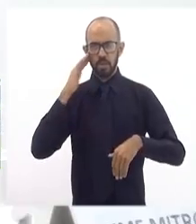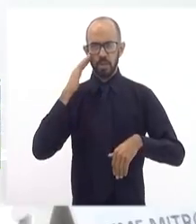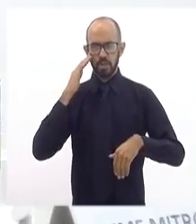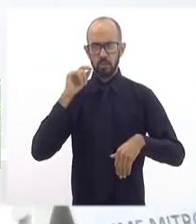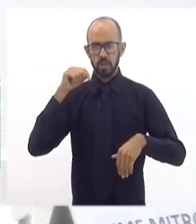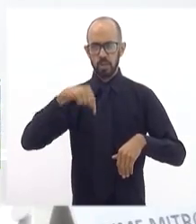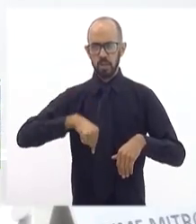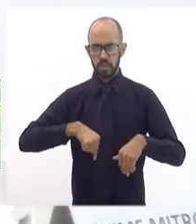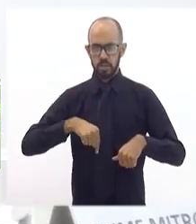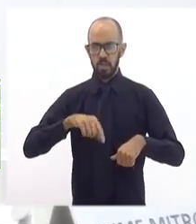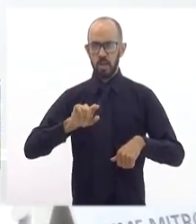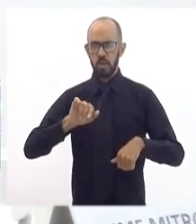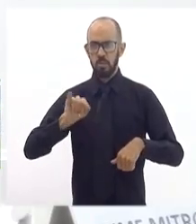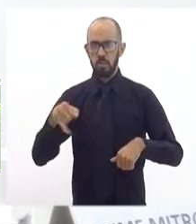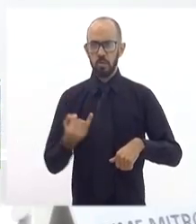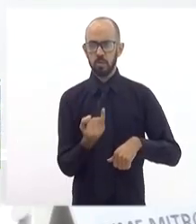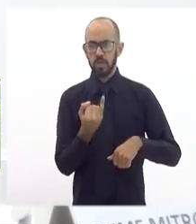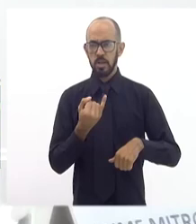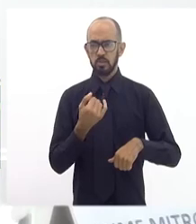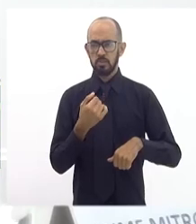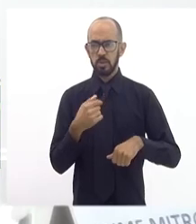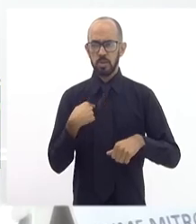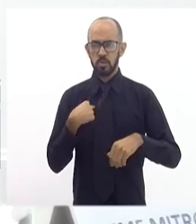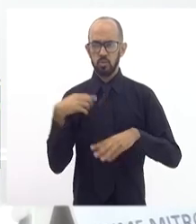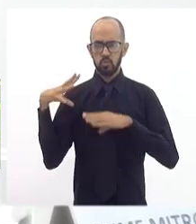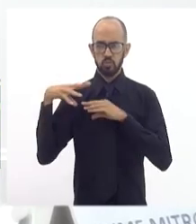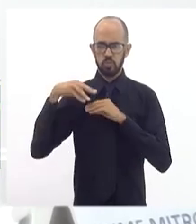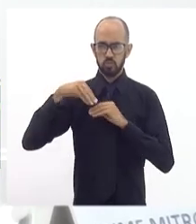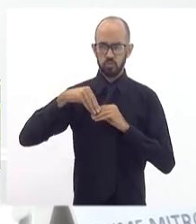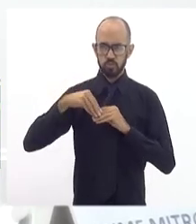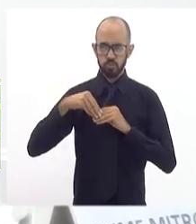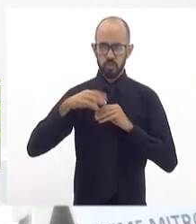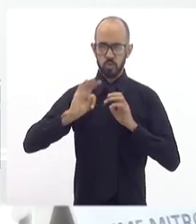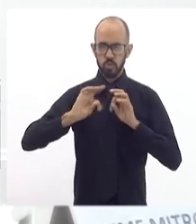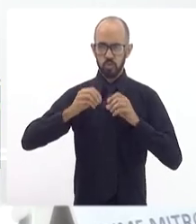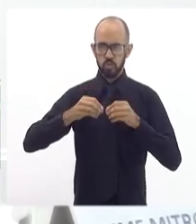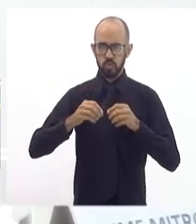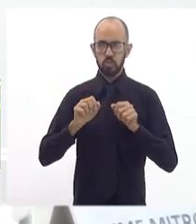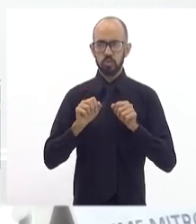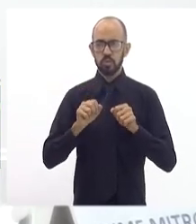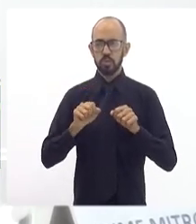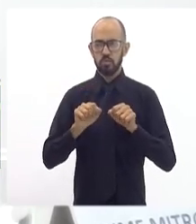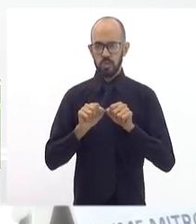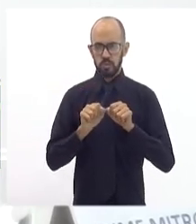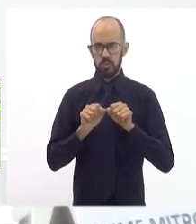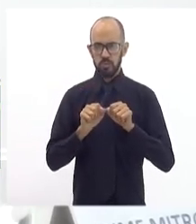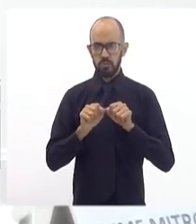uma boa oportunidade para eu resumir um pouco que foi colocado